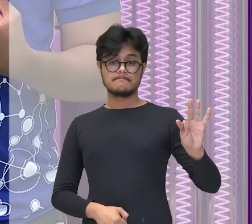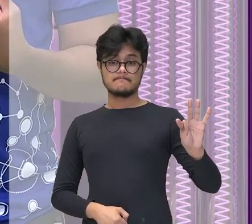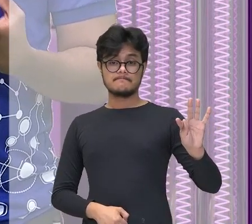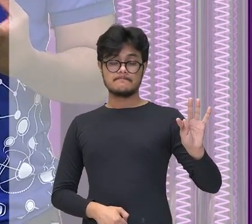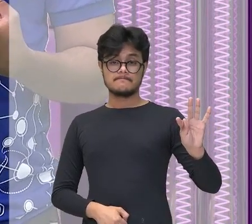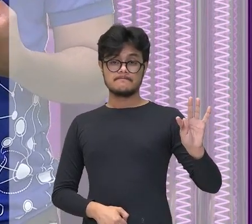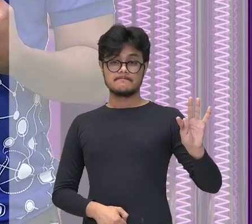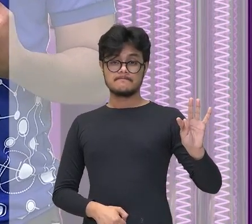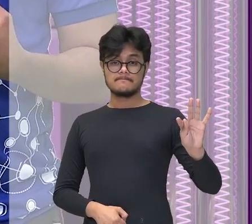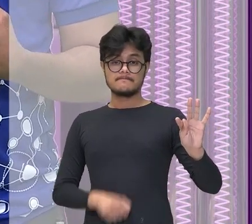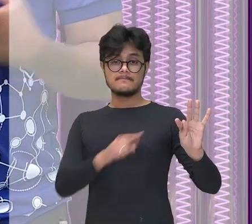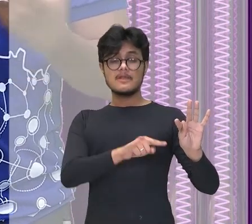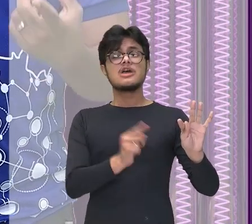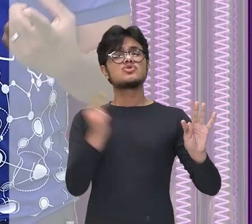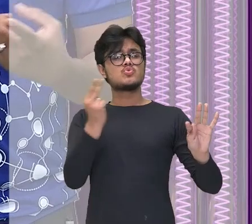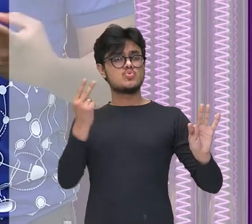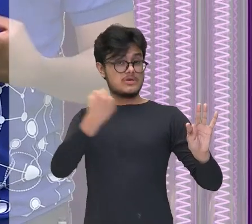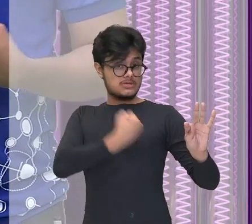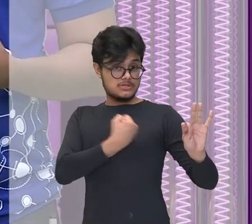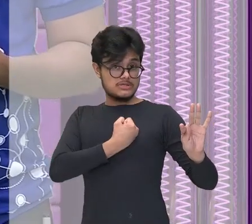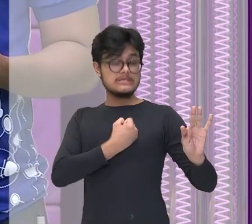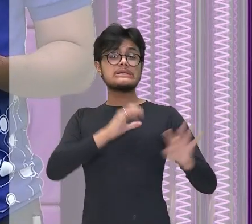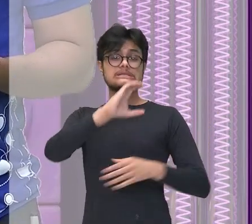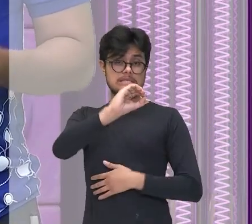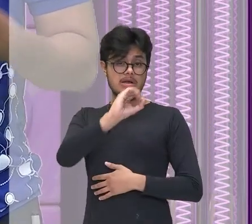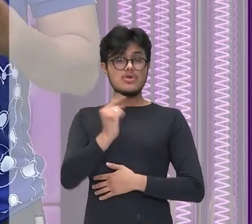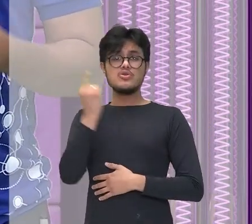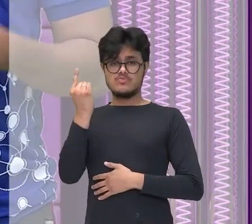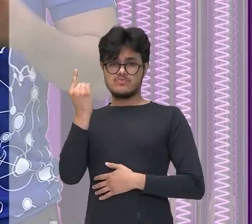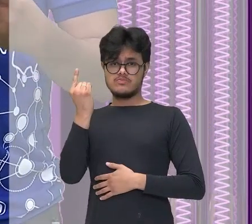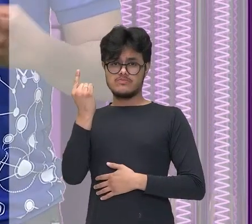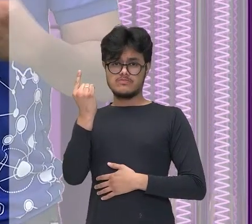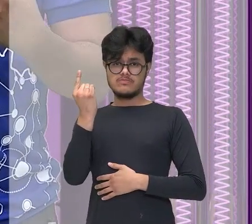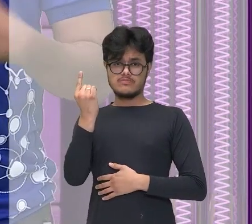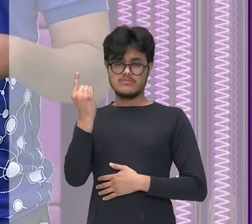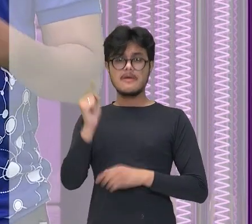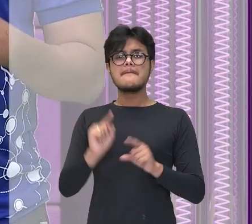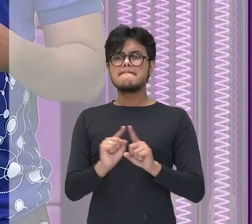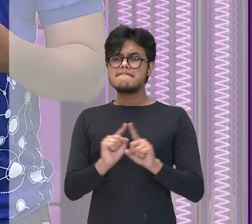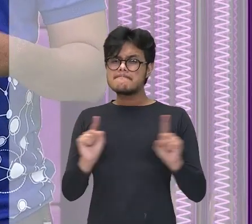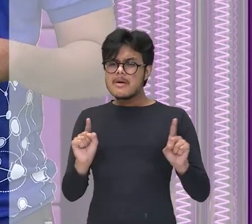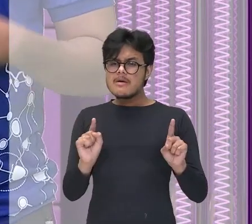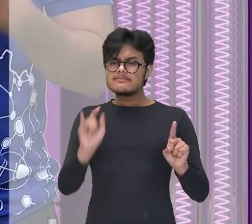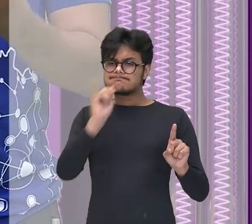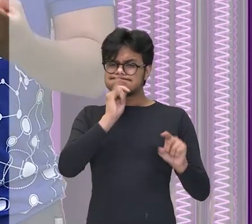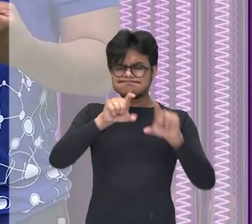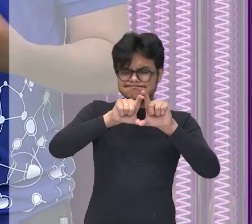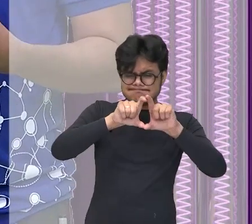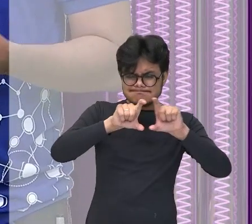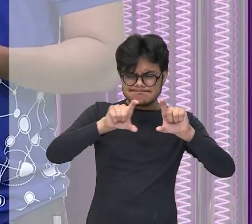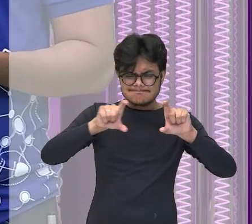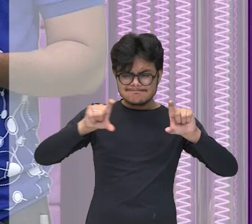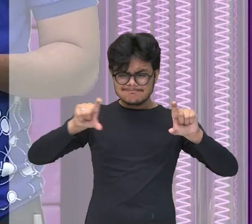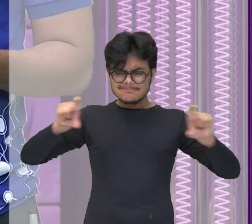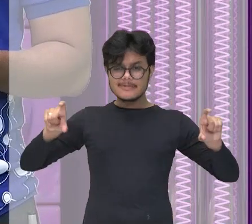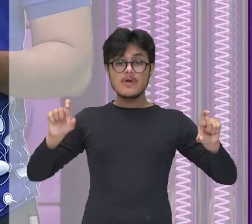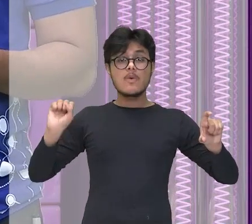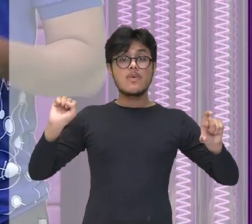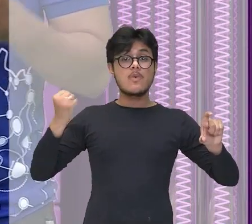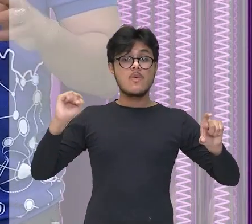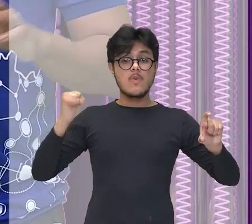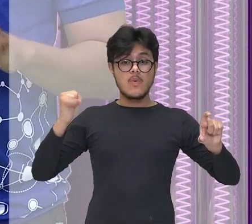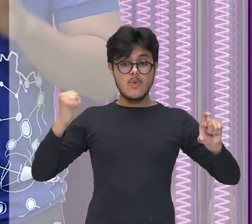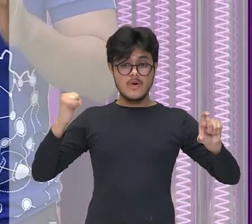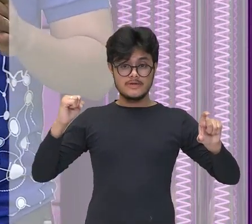basicamente em duas medidas, né? Em 0 e 1. Só que para fazer esse composto, eu preciso pelo menos de 8,